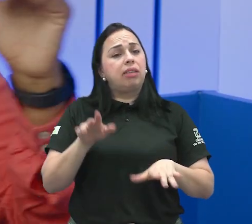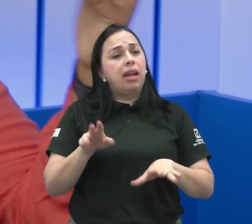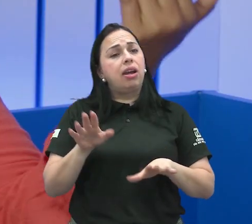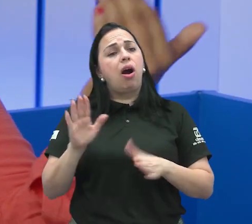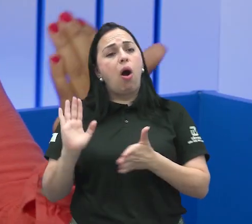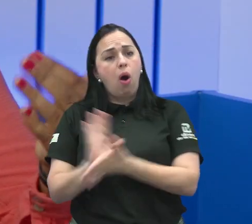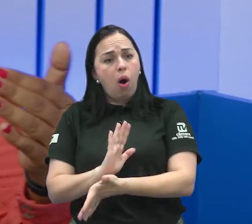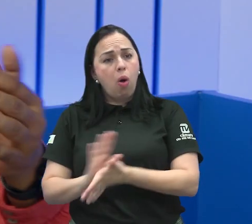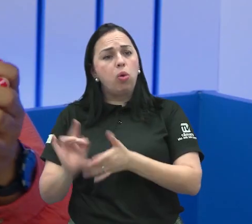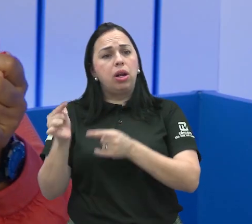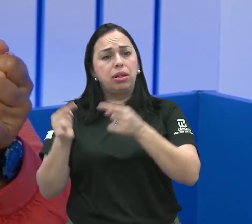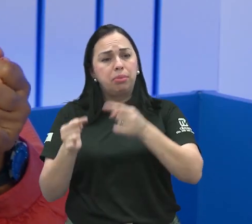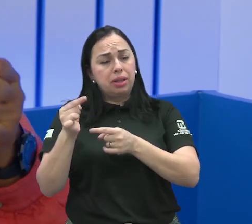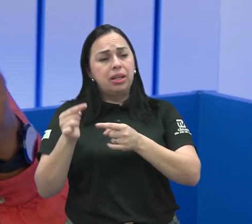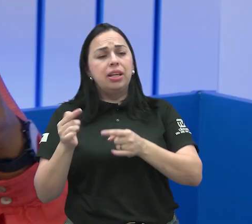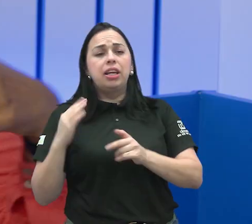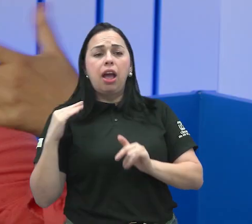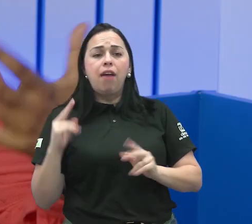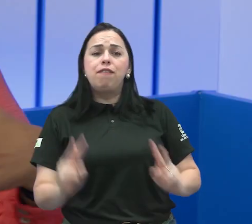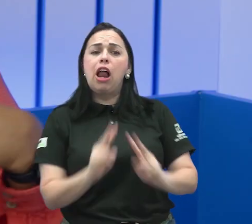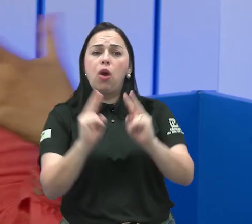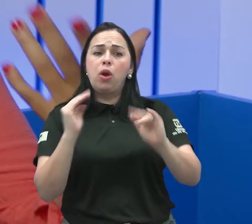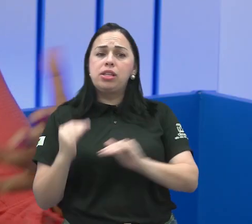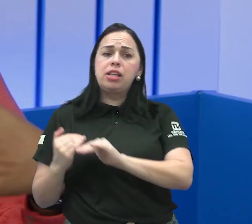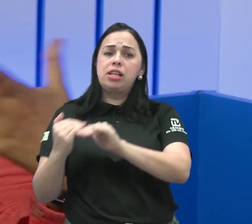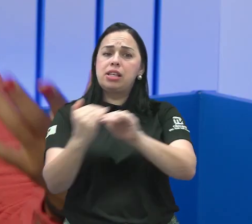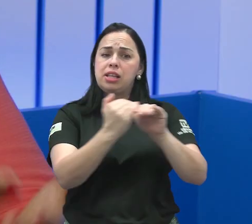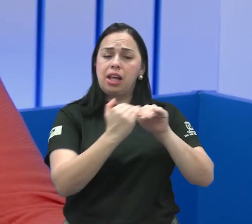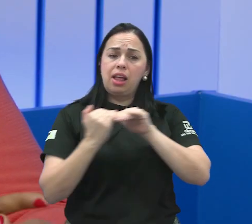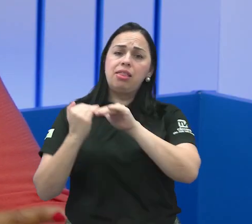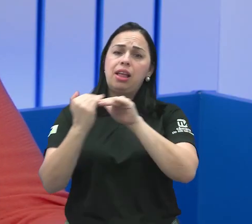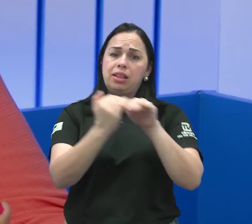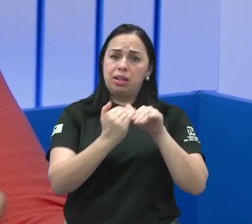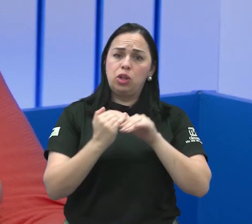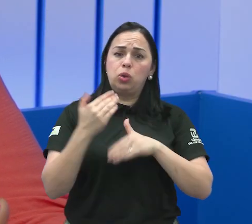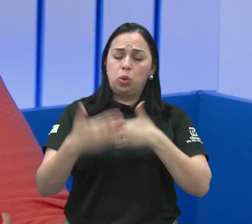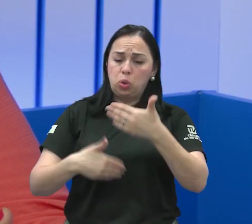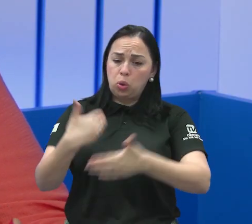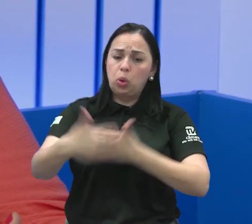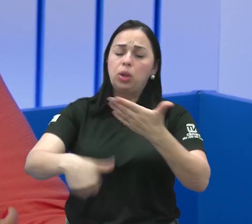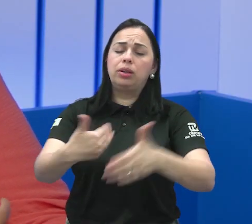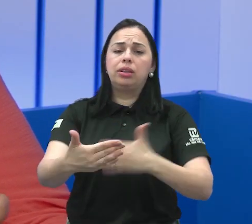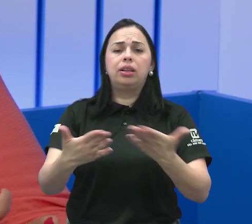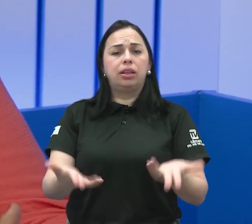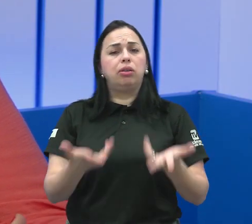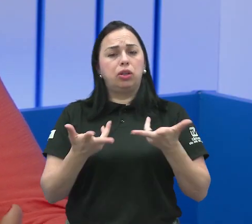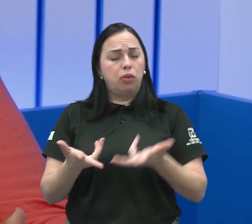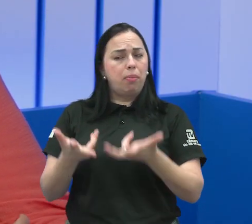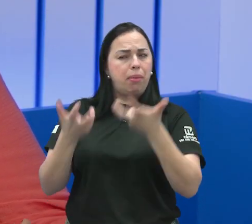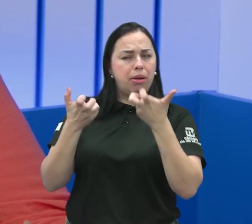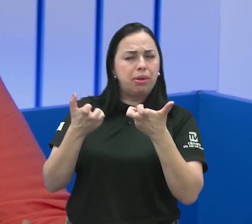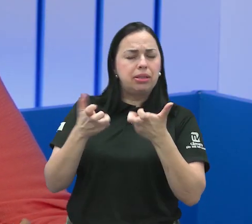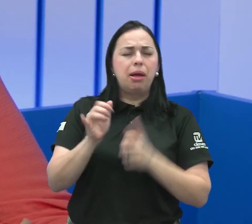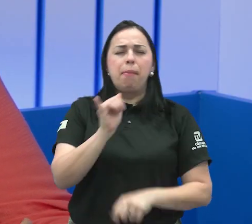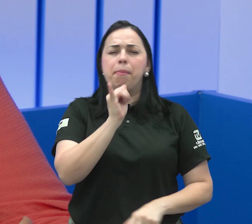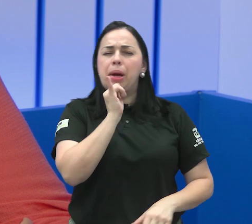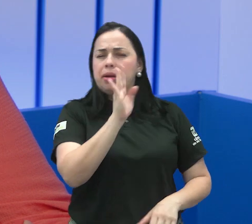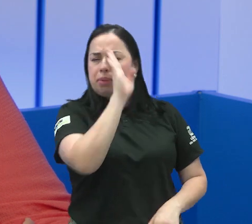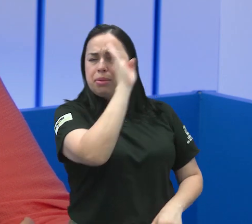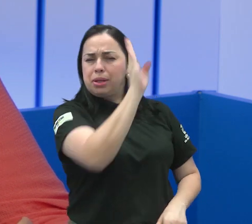simétrica, né? Valorizando o plano da igualdade e construindo essa sobrevivência do cotidiano. Isso a gente vai observar